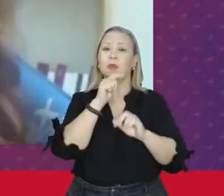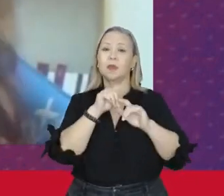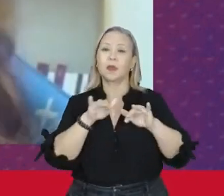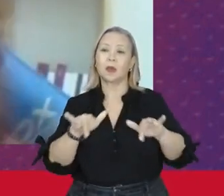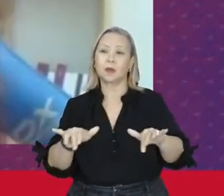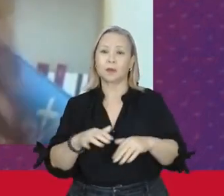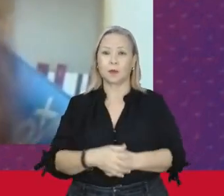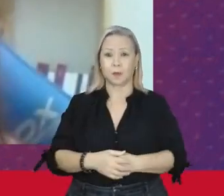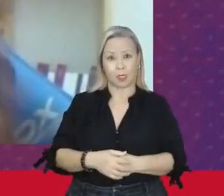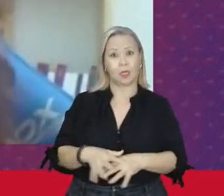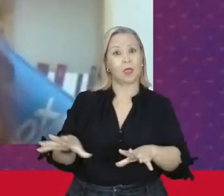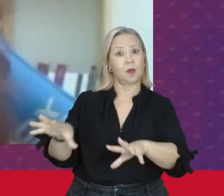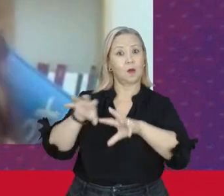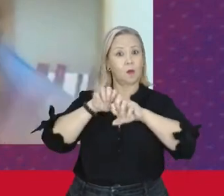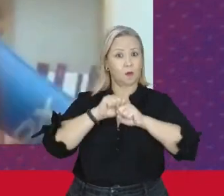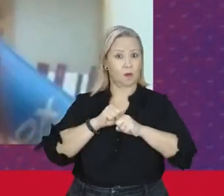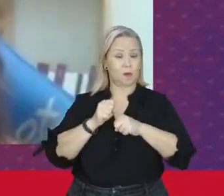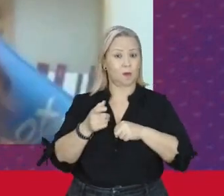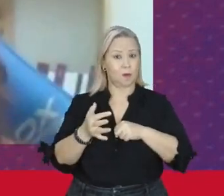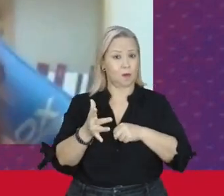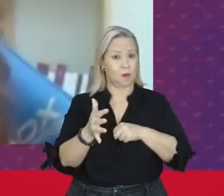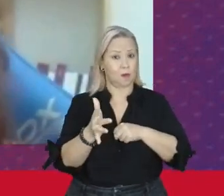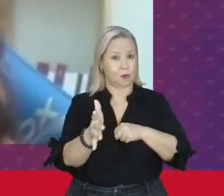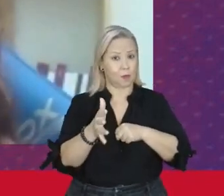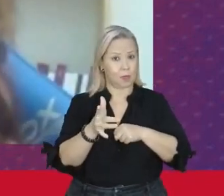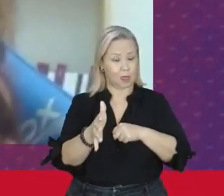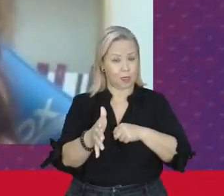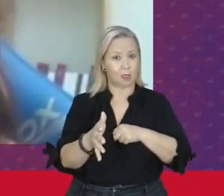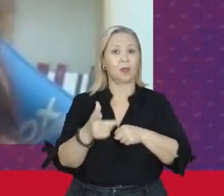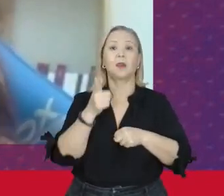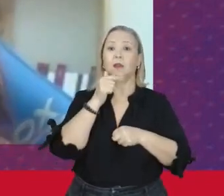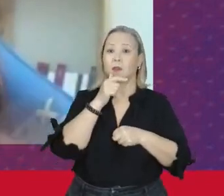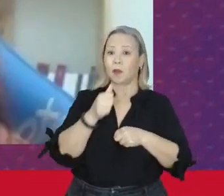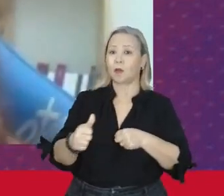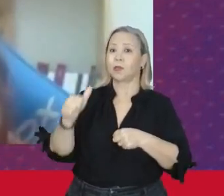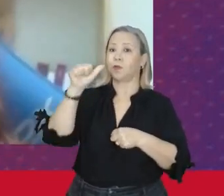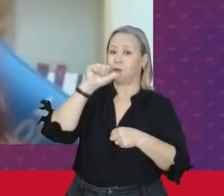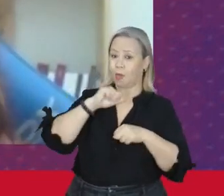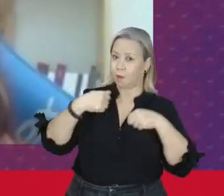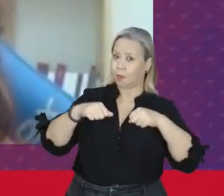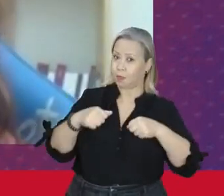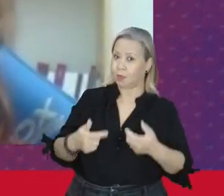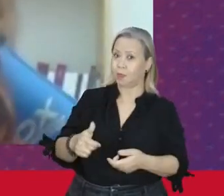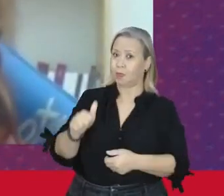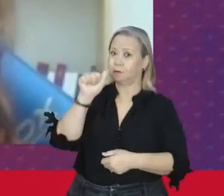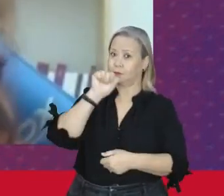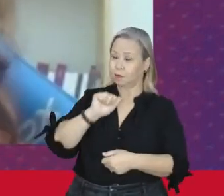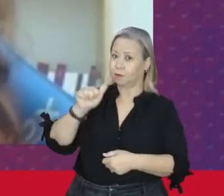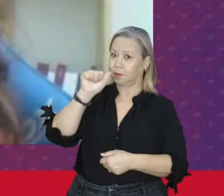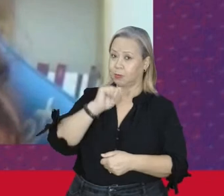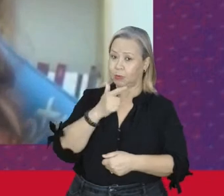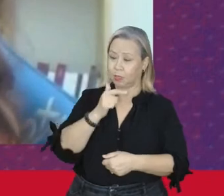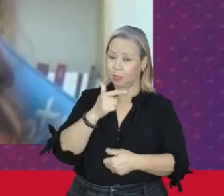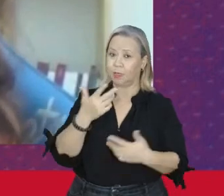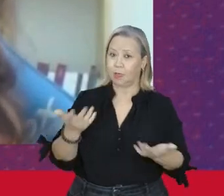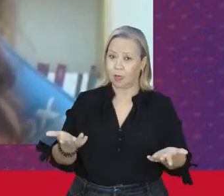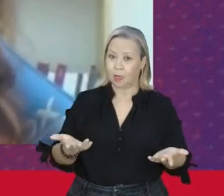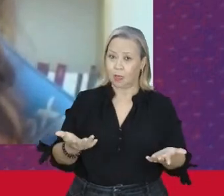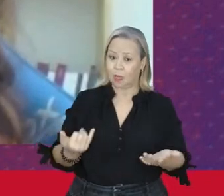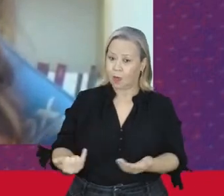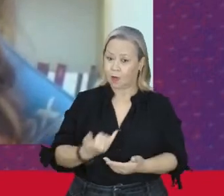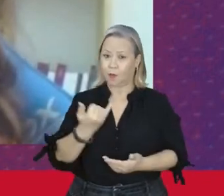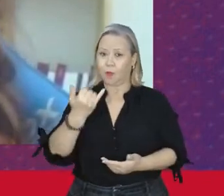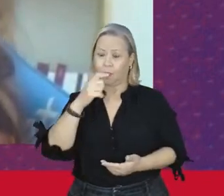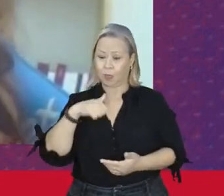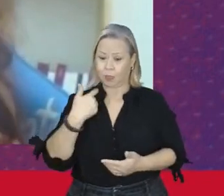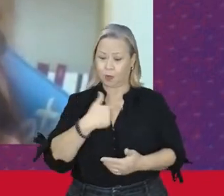fica contaminada, e a água que a gente bebe, que a gente também precisa né, de ingestão de água, que também acaba sendo, um alimento importantíssimo